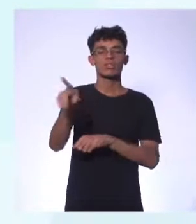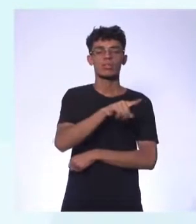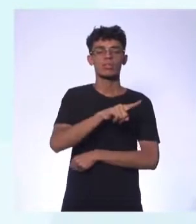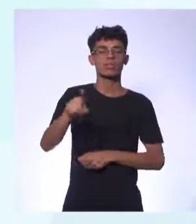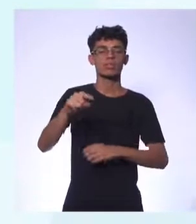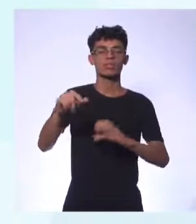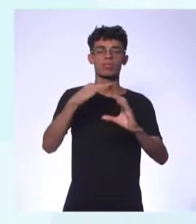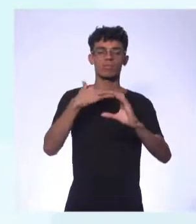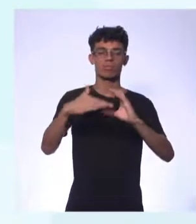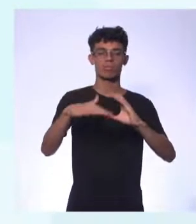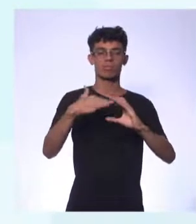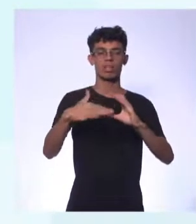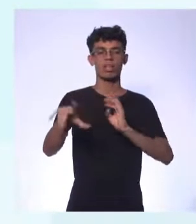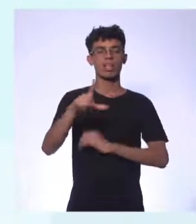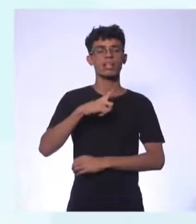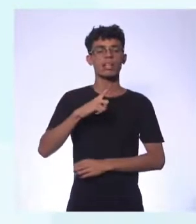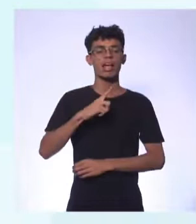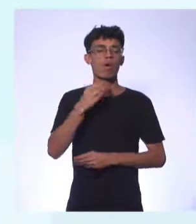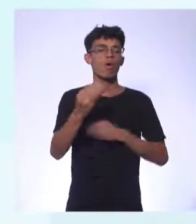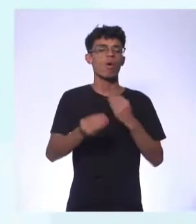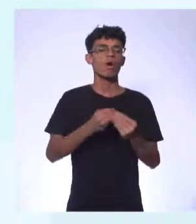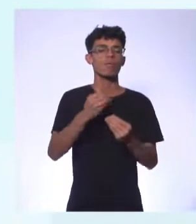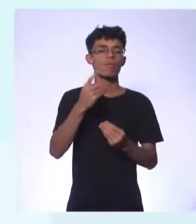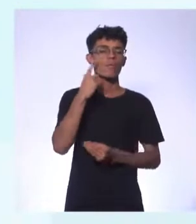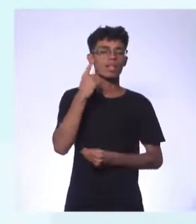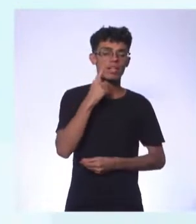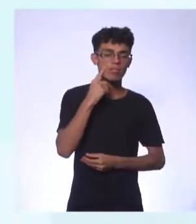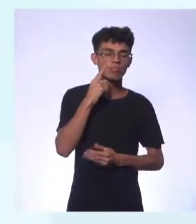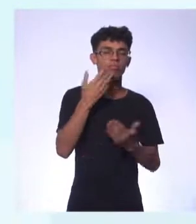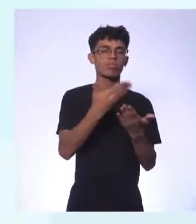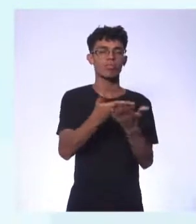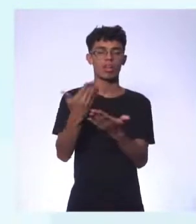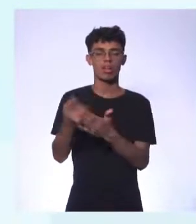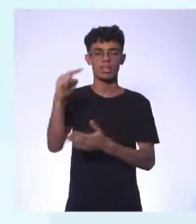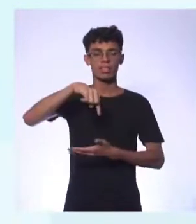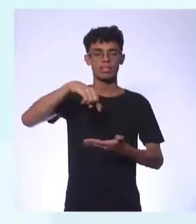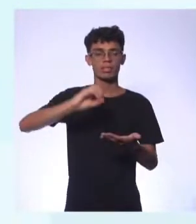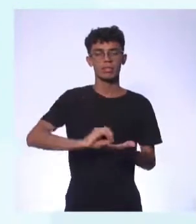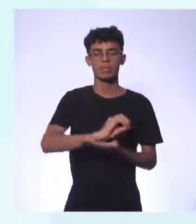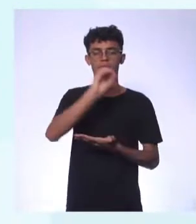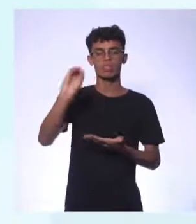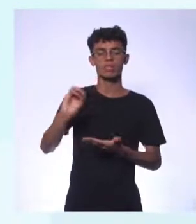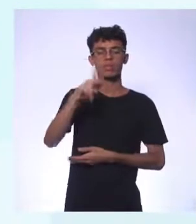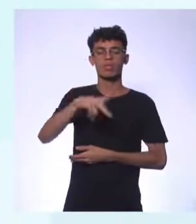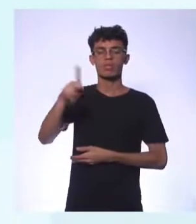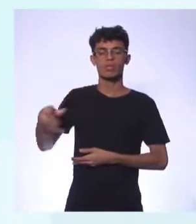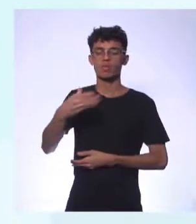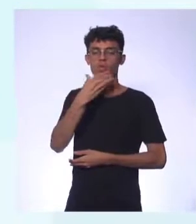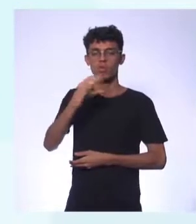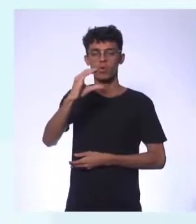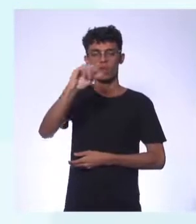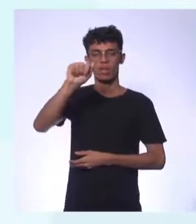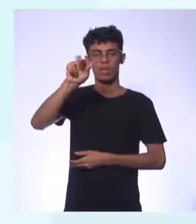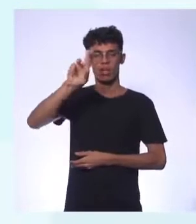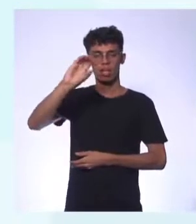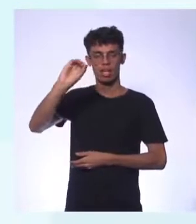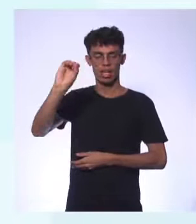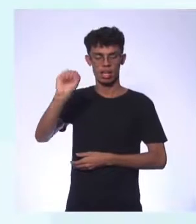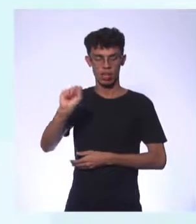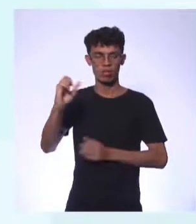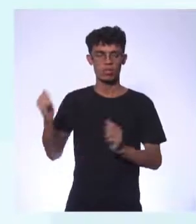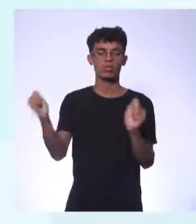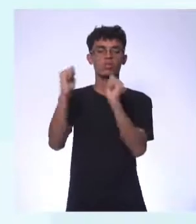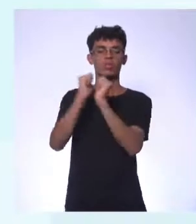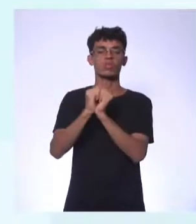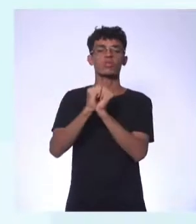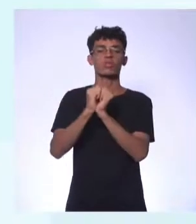QR Code, vocês vão ter acesso à nossa aula aqui do Centro de Mídias, que eu e o professor Carlos ministramos aqui, sobre a Conjuração